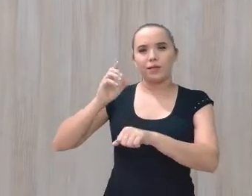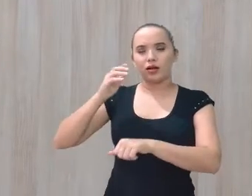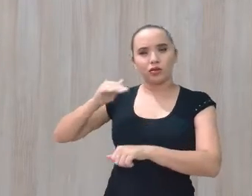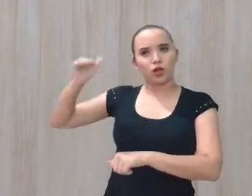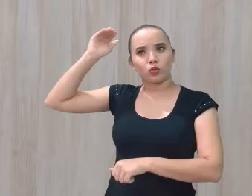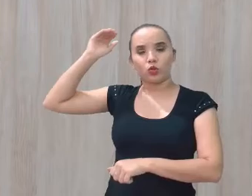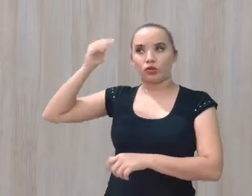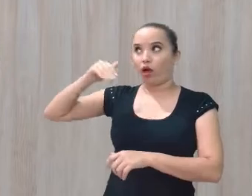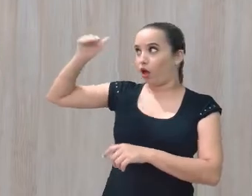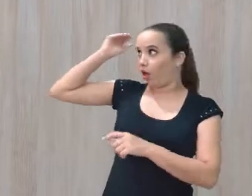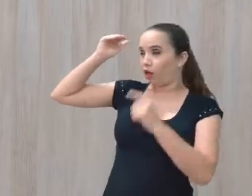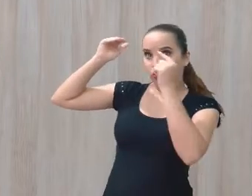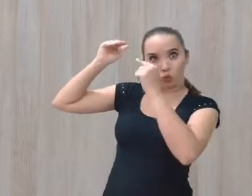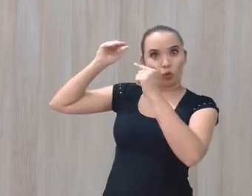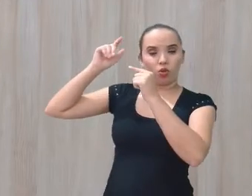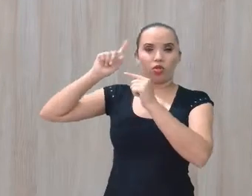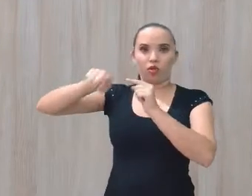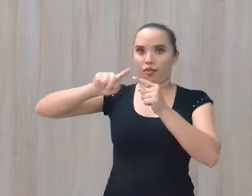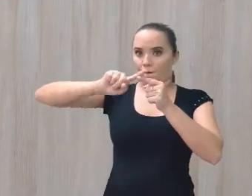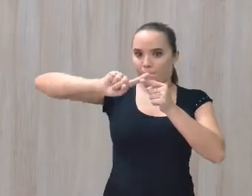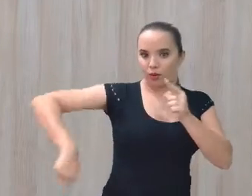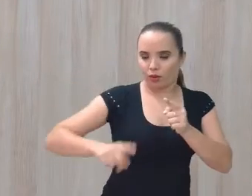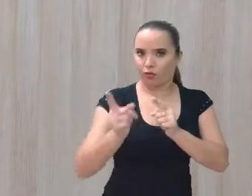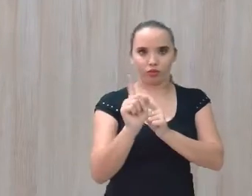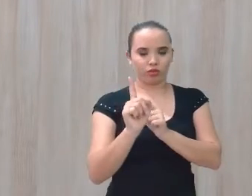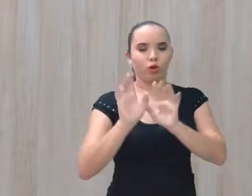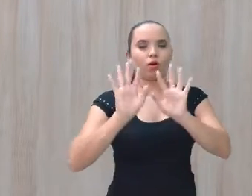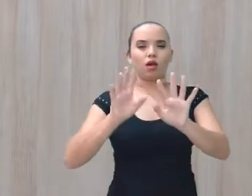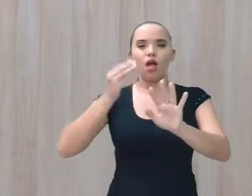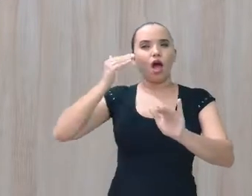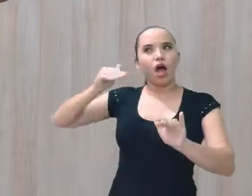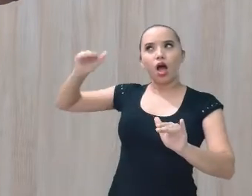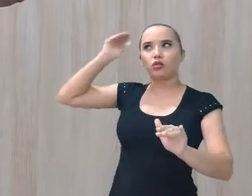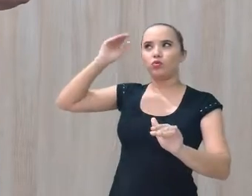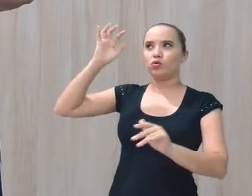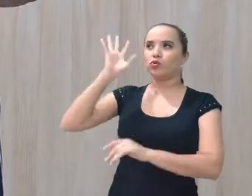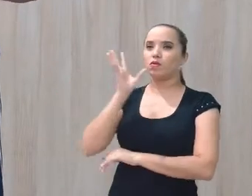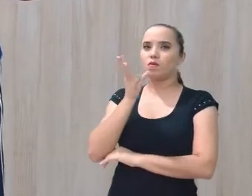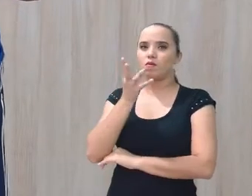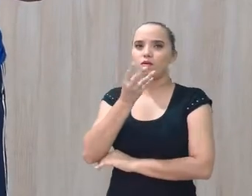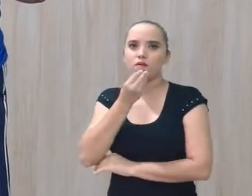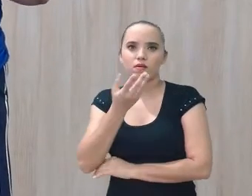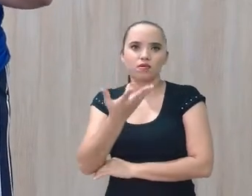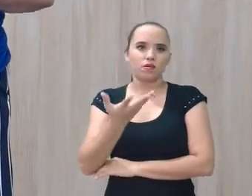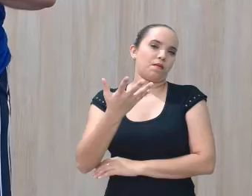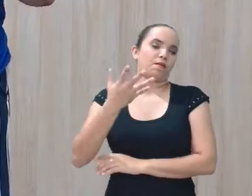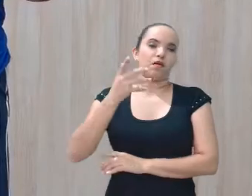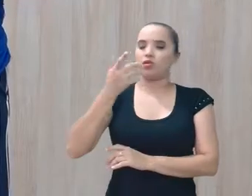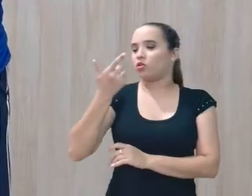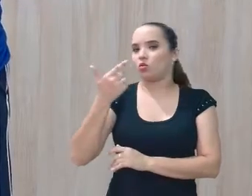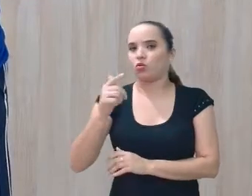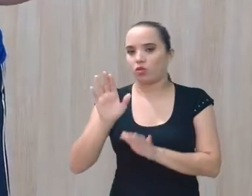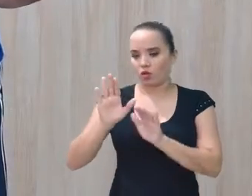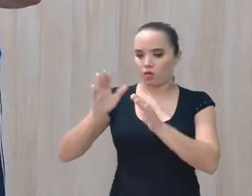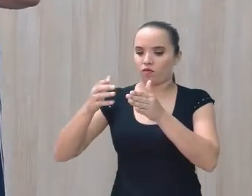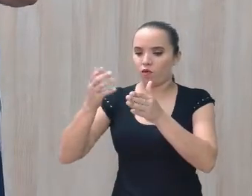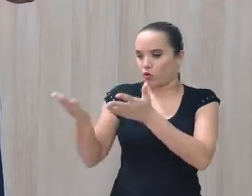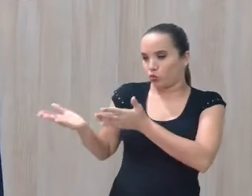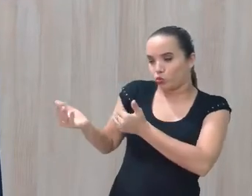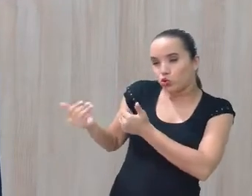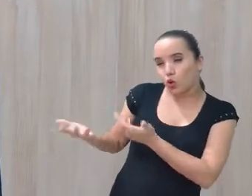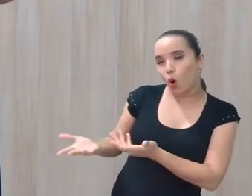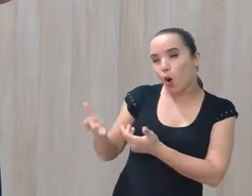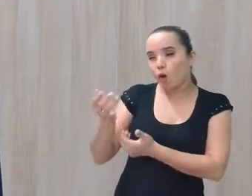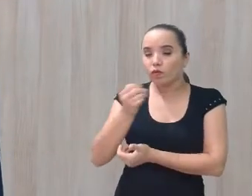adultos não no sentido do proibido, mas adulto no sentido de não ser infanto-juvenil, como é o caso da Turma